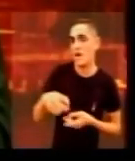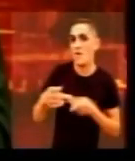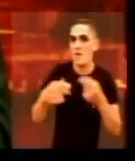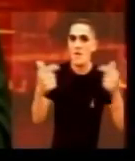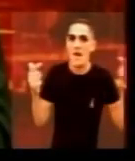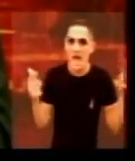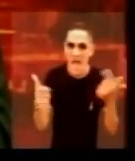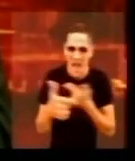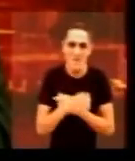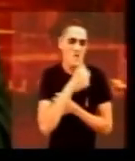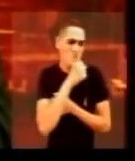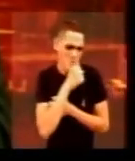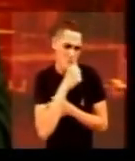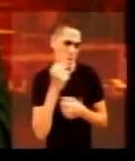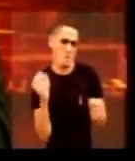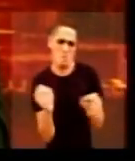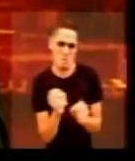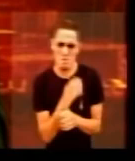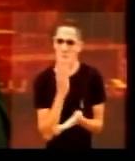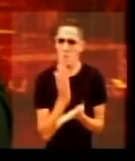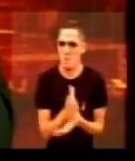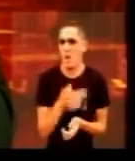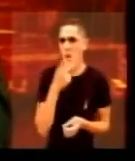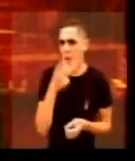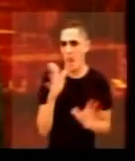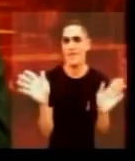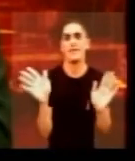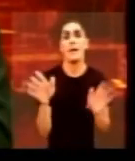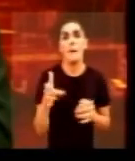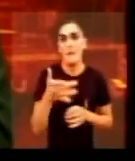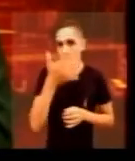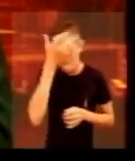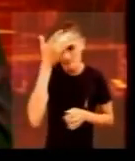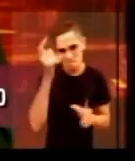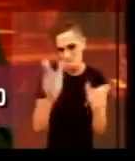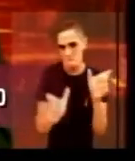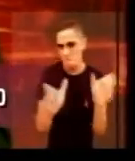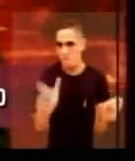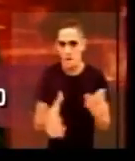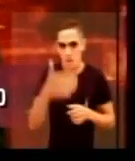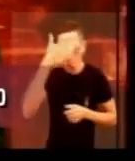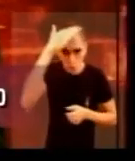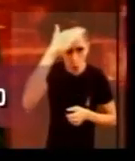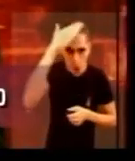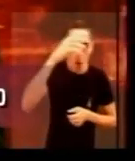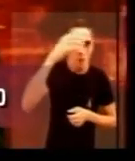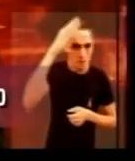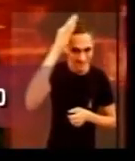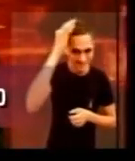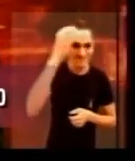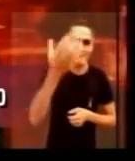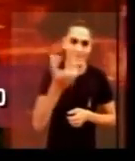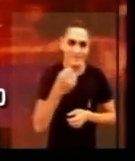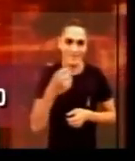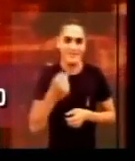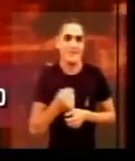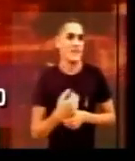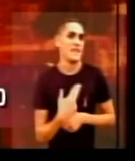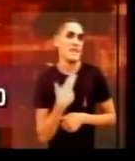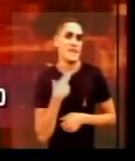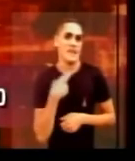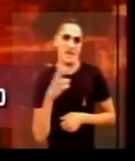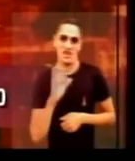não para de falar isso. Quem é careca, cabelo branco, né, tem 65 anos de idade, não pode se sentir